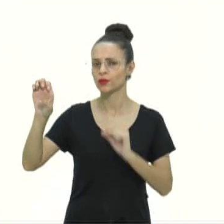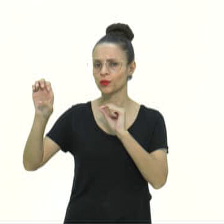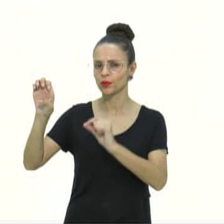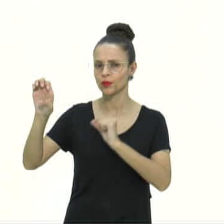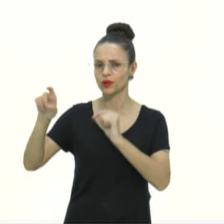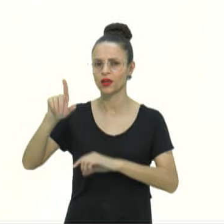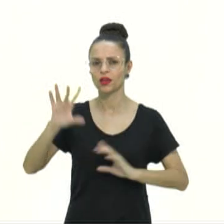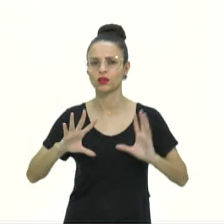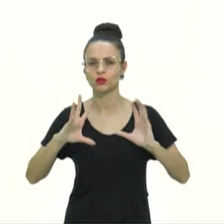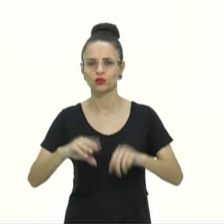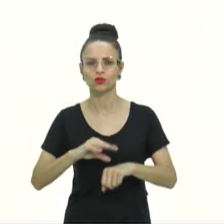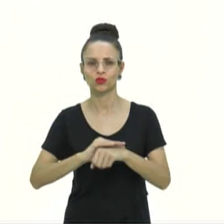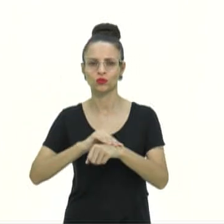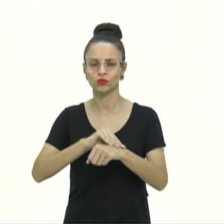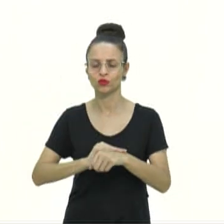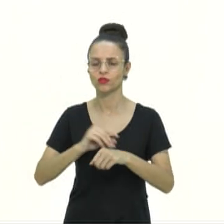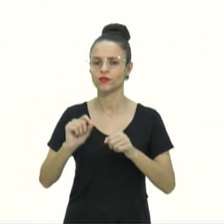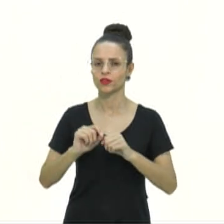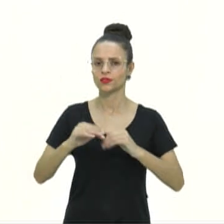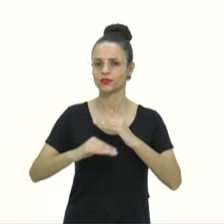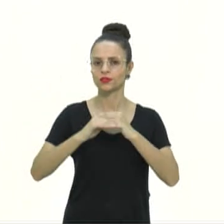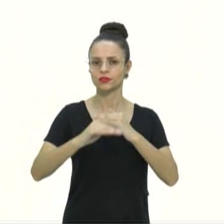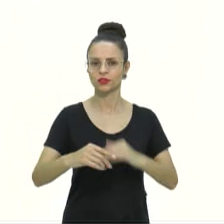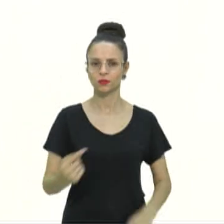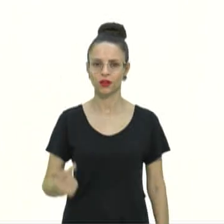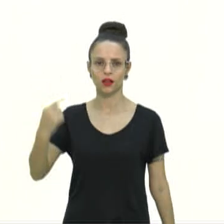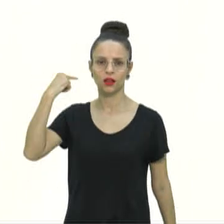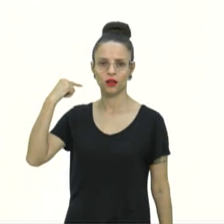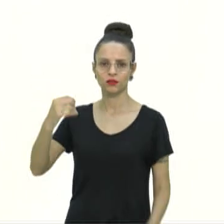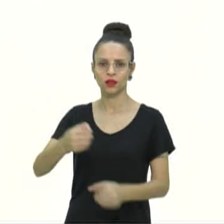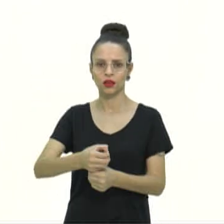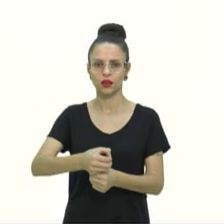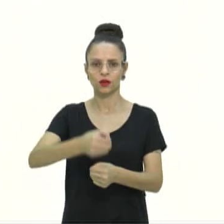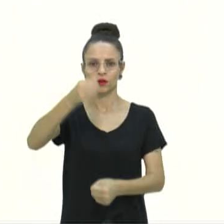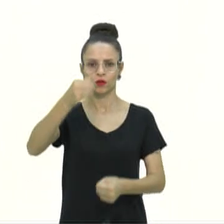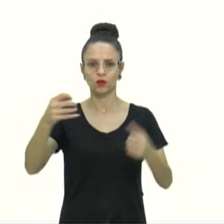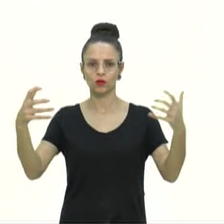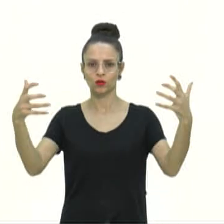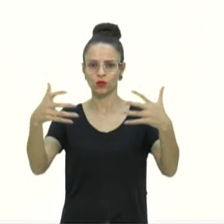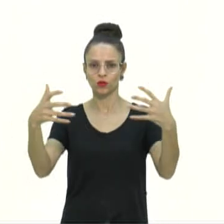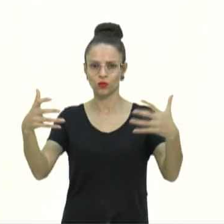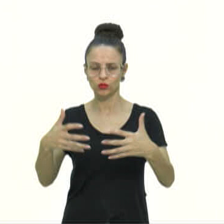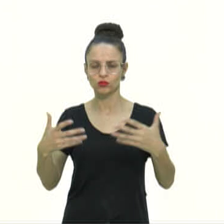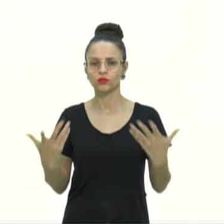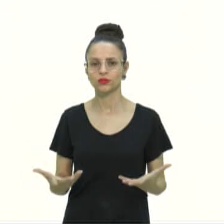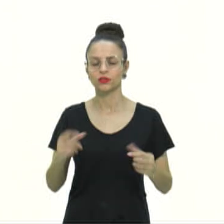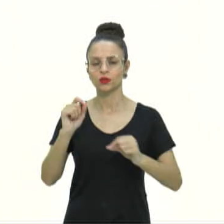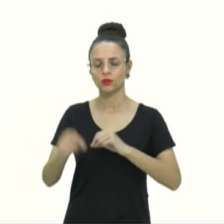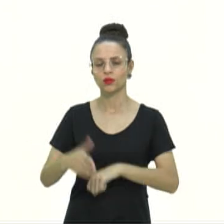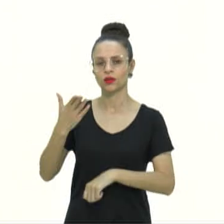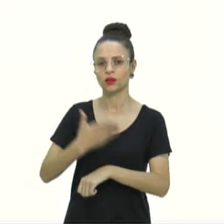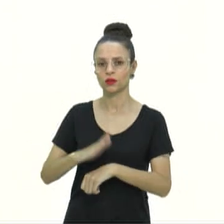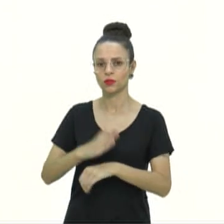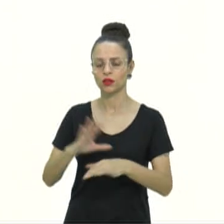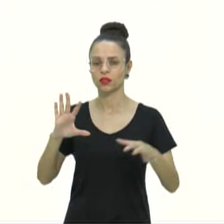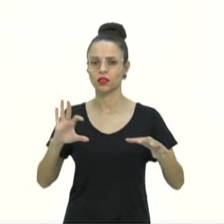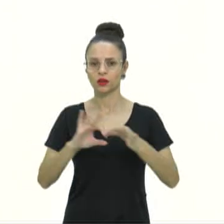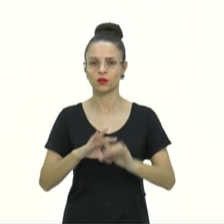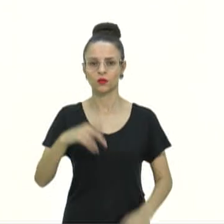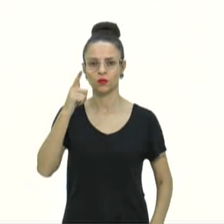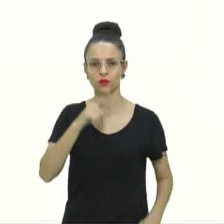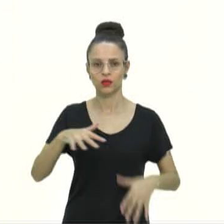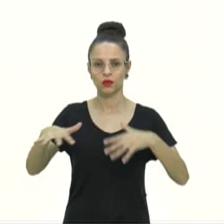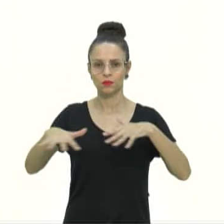que fazem a estabilização da coluna. A estabilização do core, então, consiste na habilidade de criar movimentos